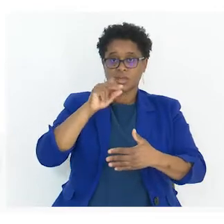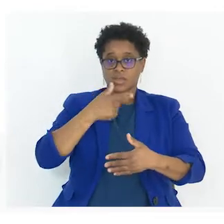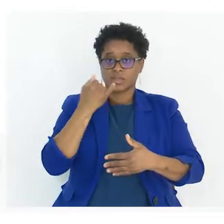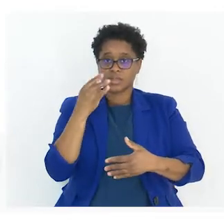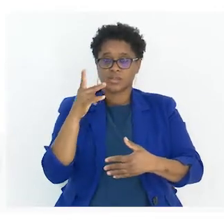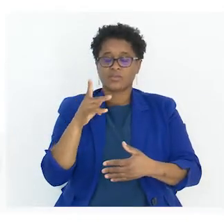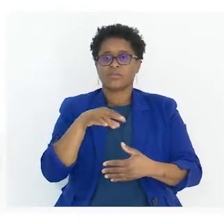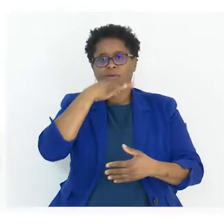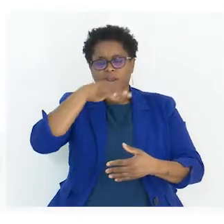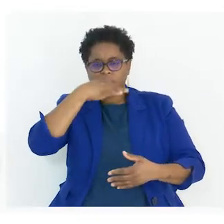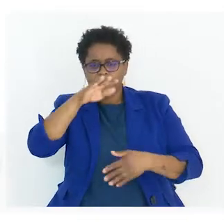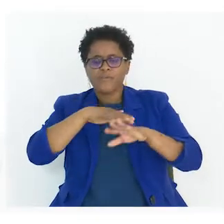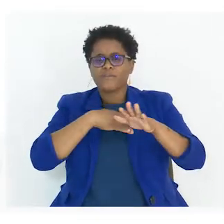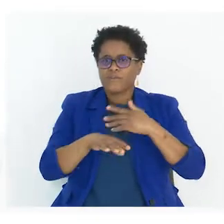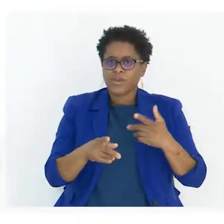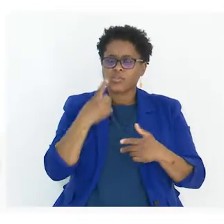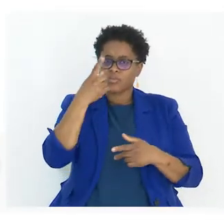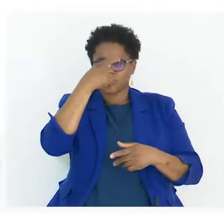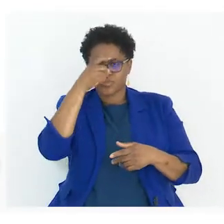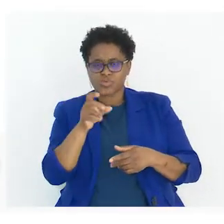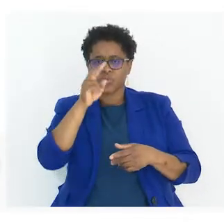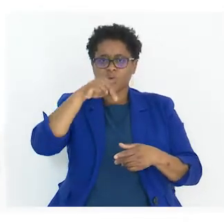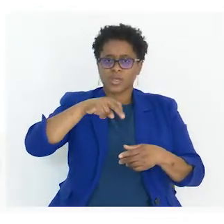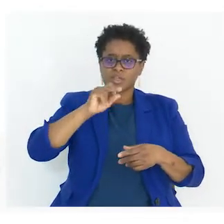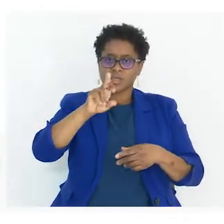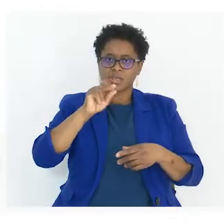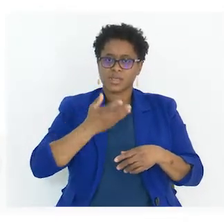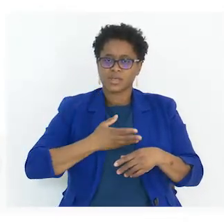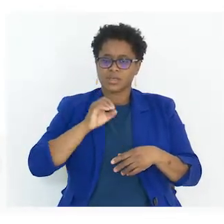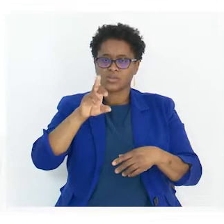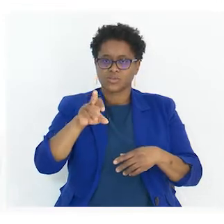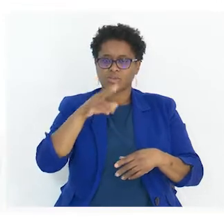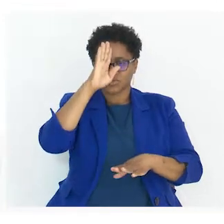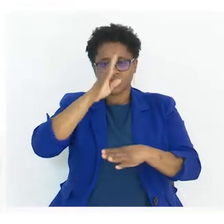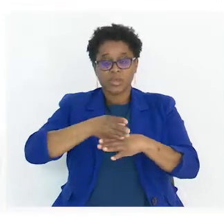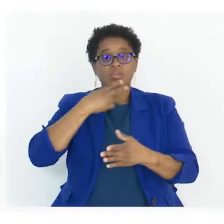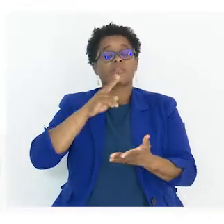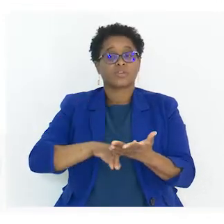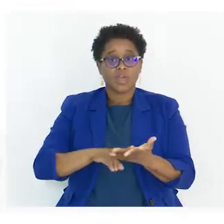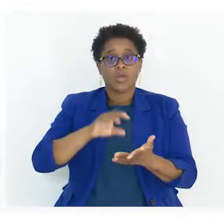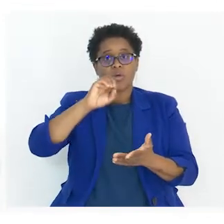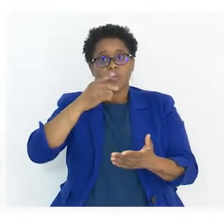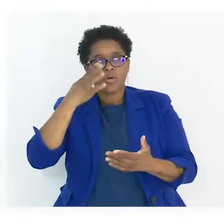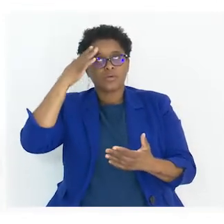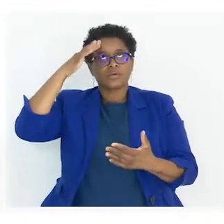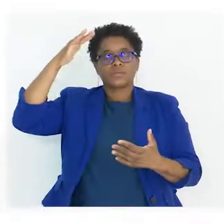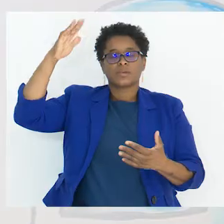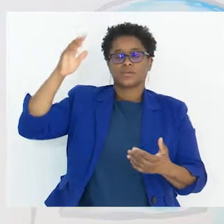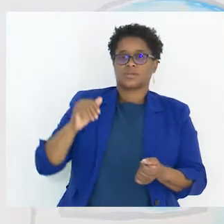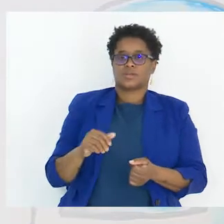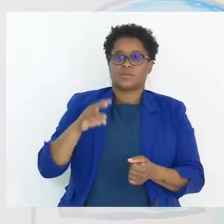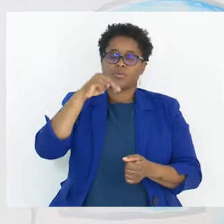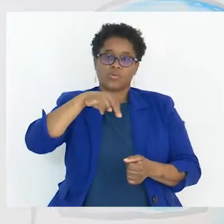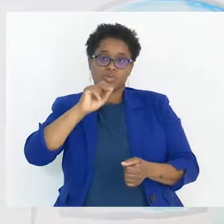um relato feito por um narrador de acontecimentos reais ou imaginários.